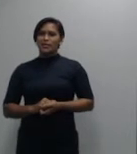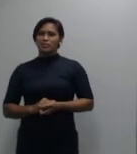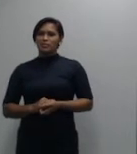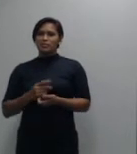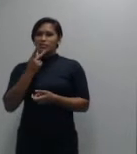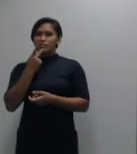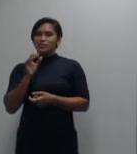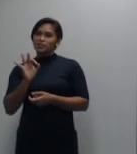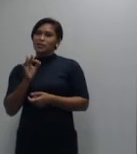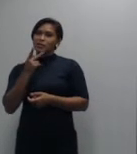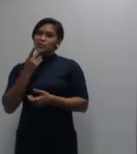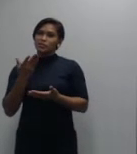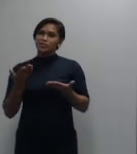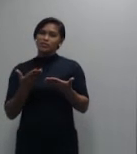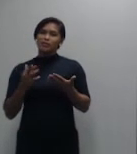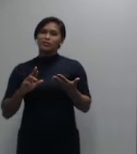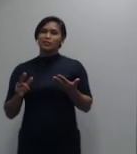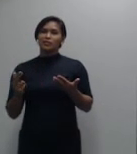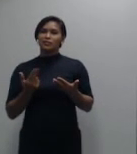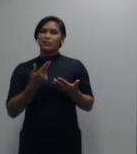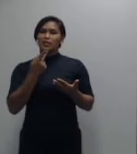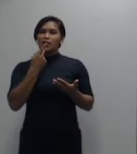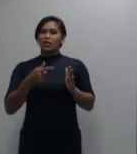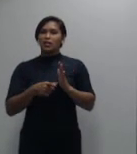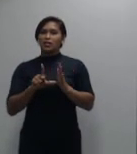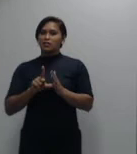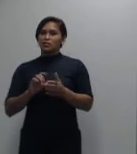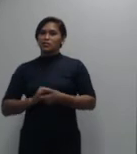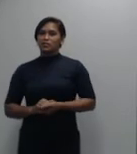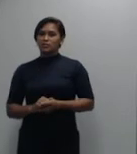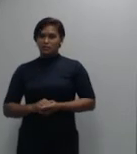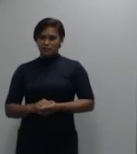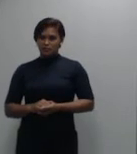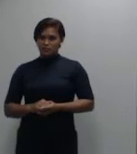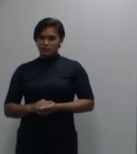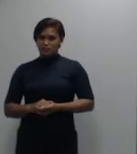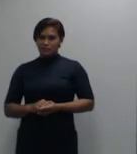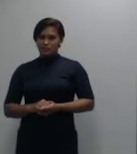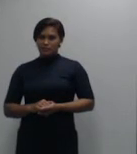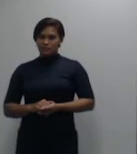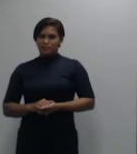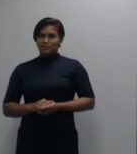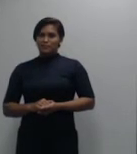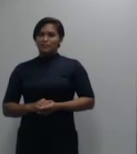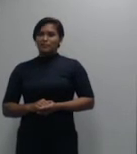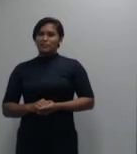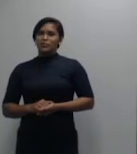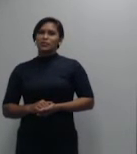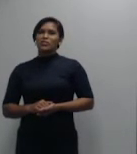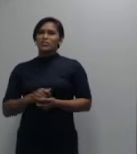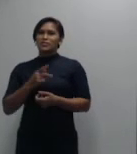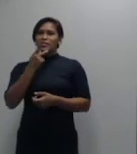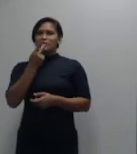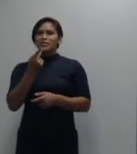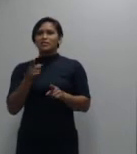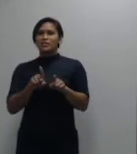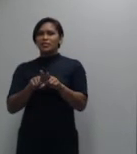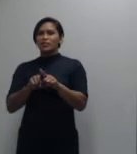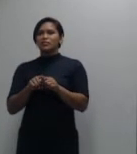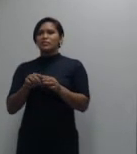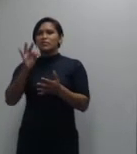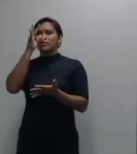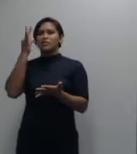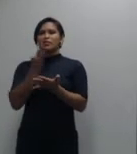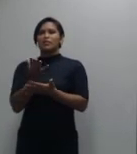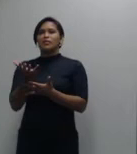queira pedir Vista antes de se alguém mais deseja discutir a matéria Eu quero um